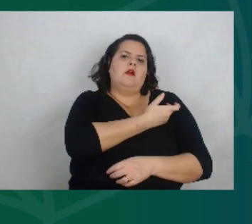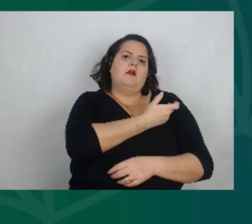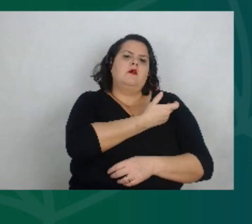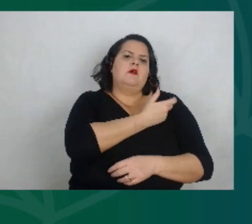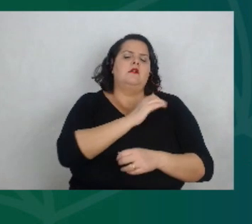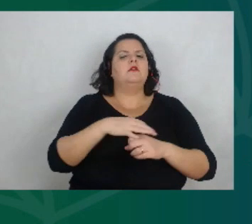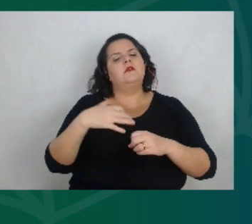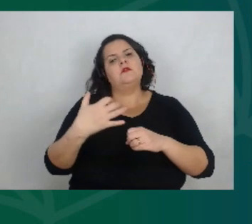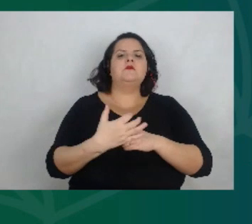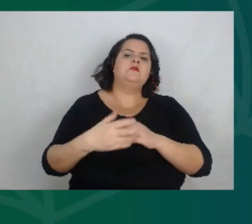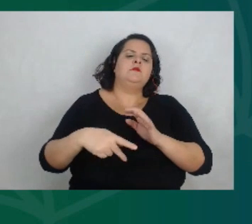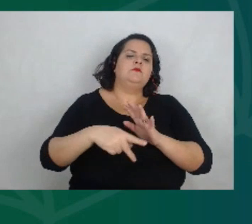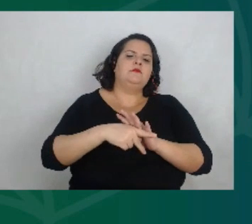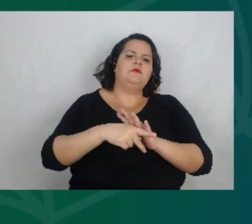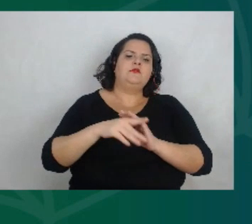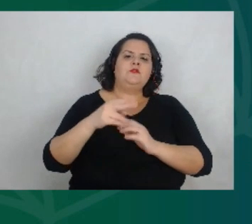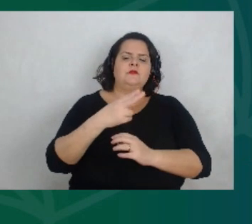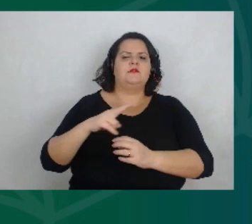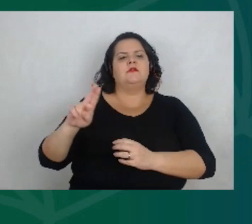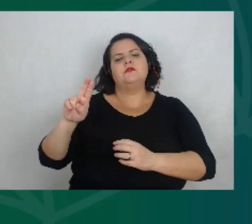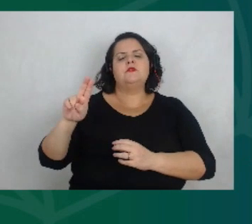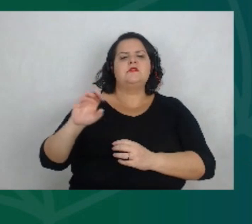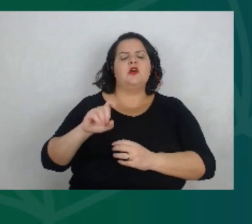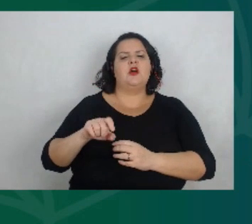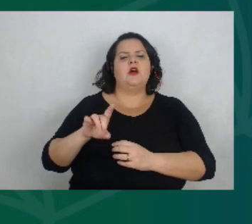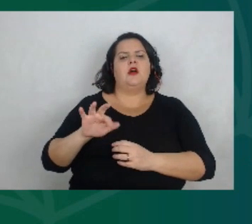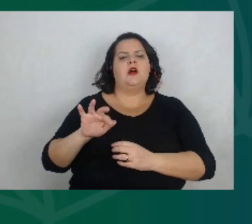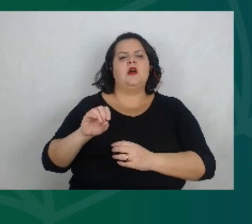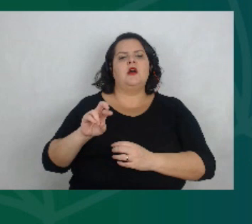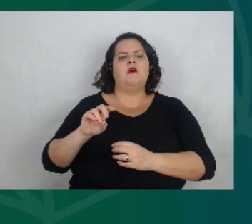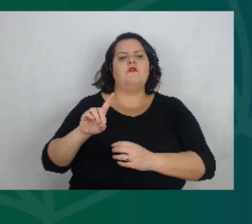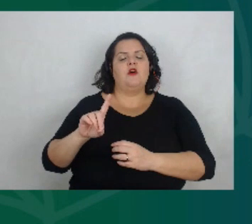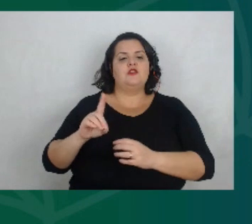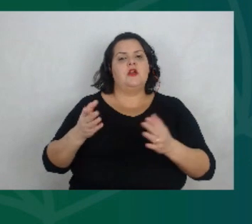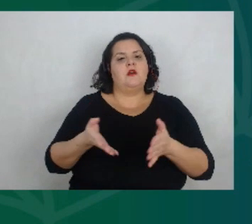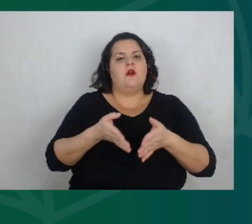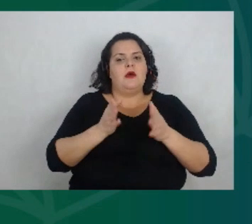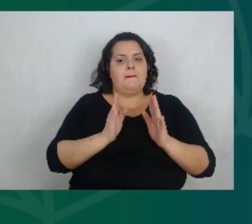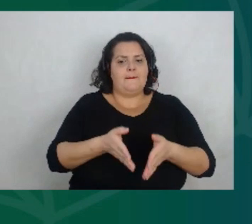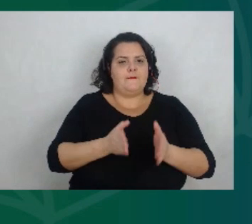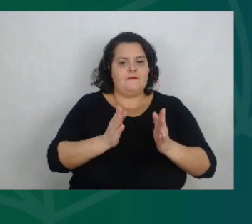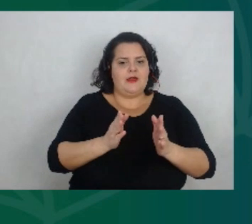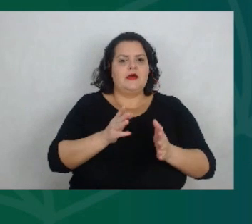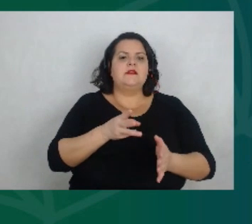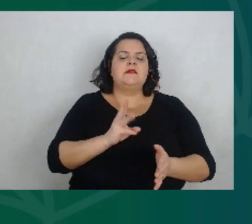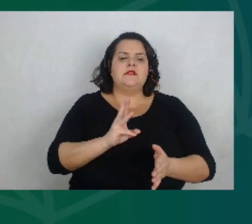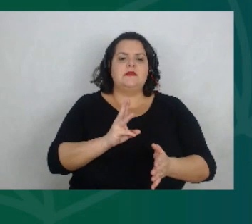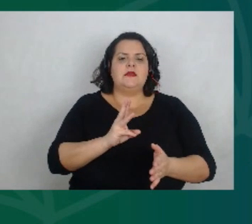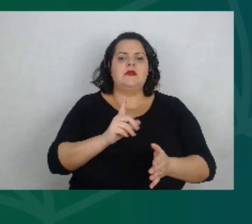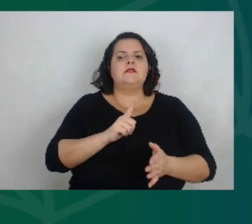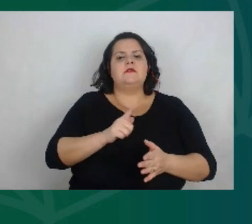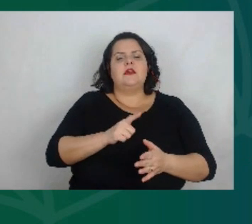né? Isto tudo feito no Reino Unido. Agora, a fase 3 tem que expandir mais para outras partes do